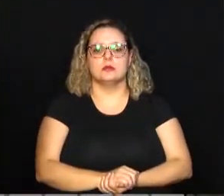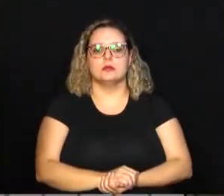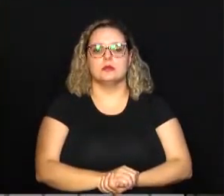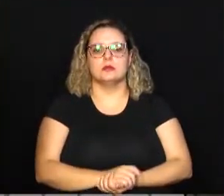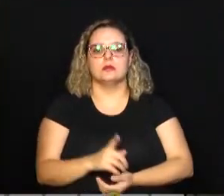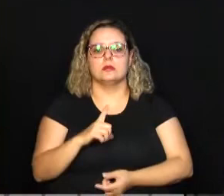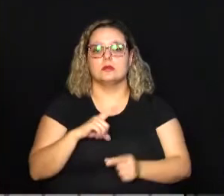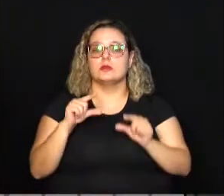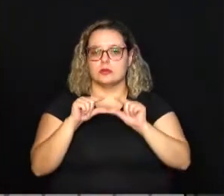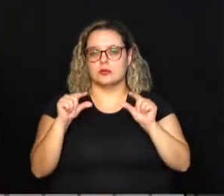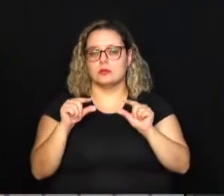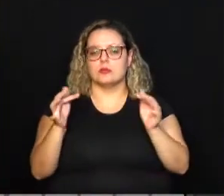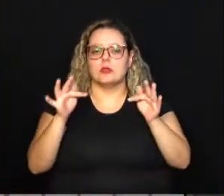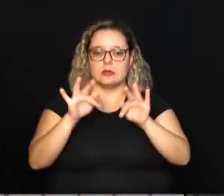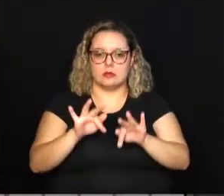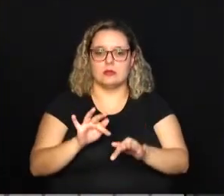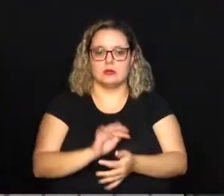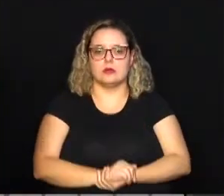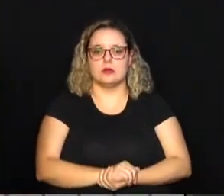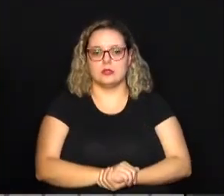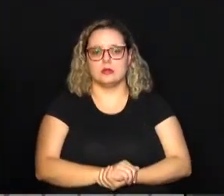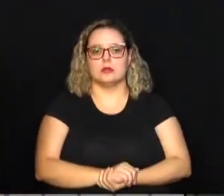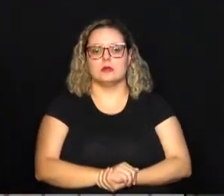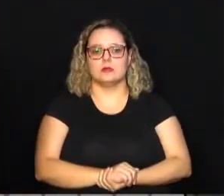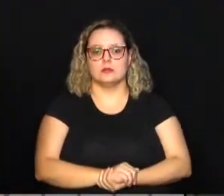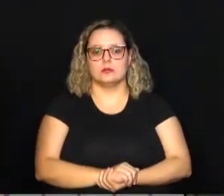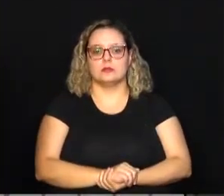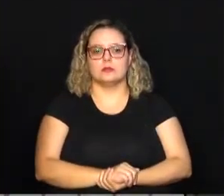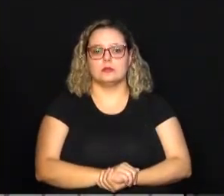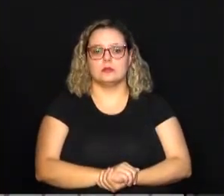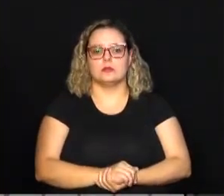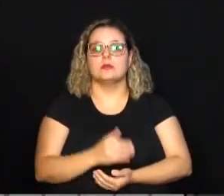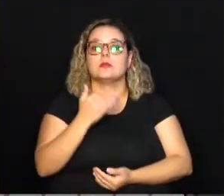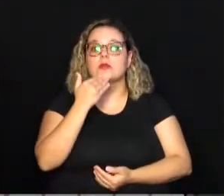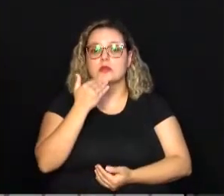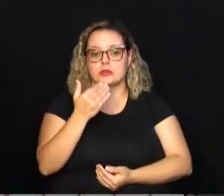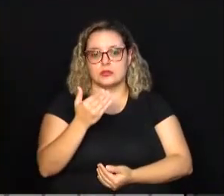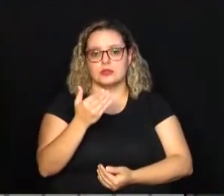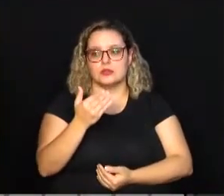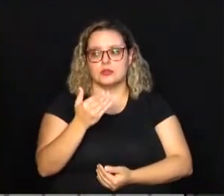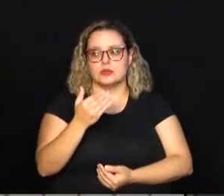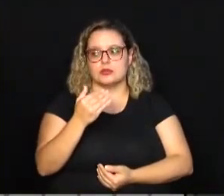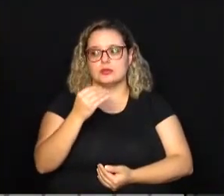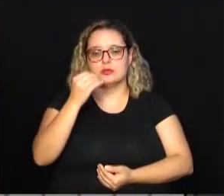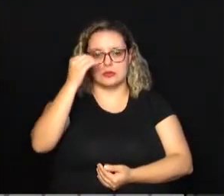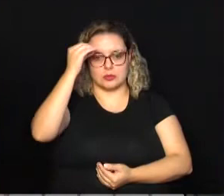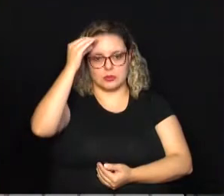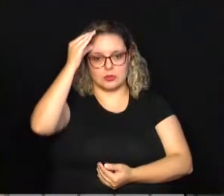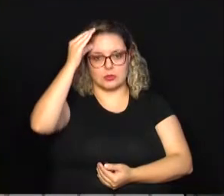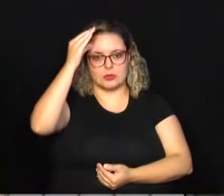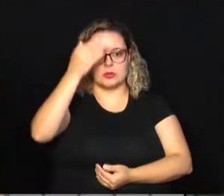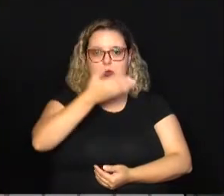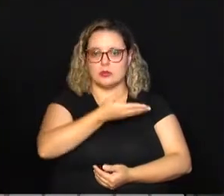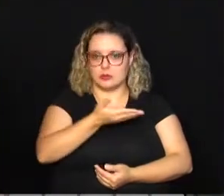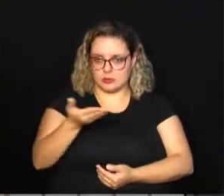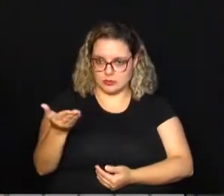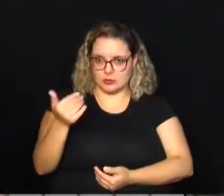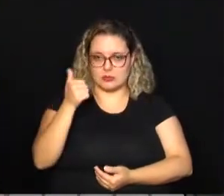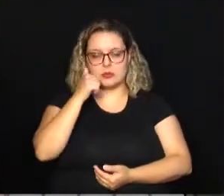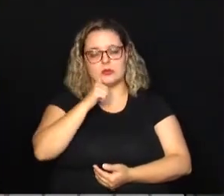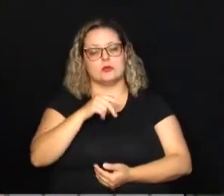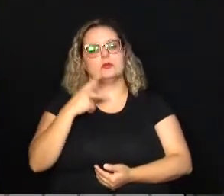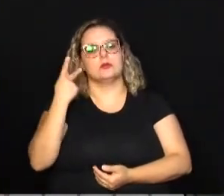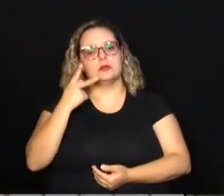tempinho para finalizar, mas aí eu pediria só a compreensão dos senhores e das senhoras,